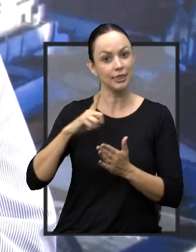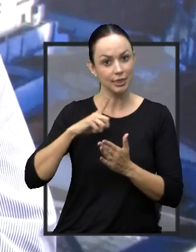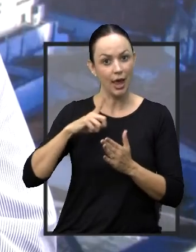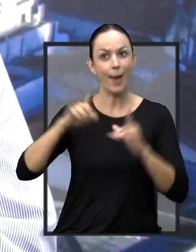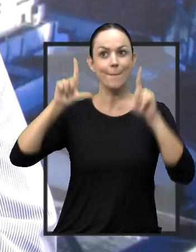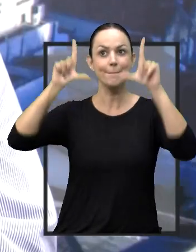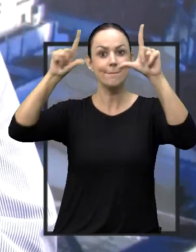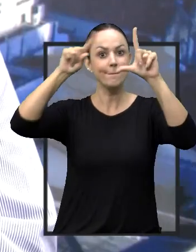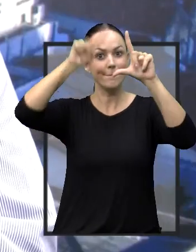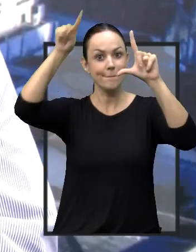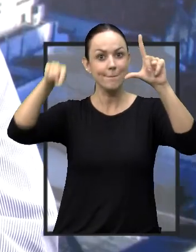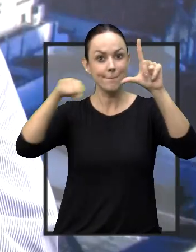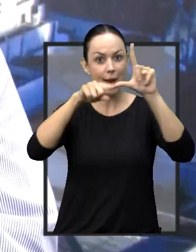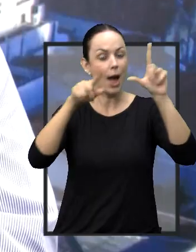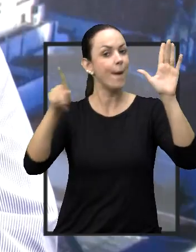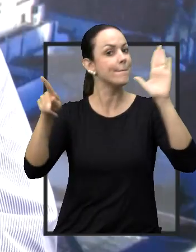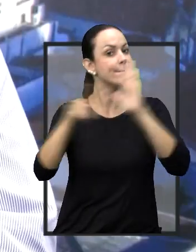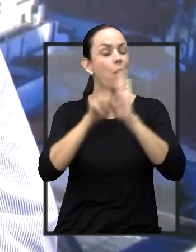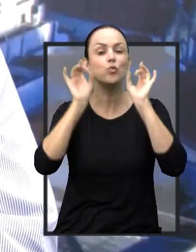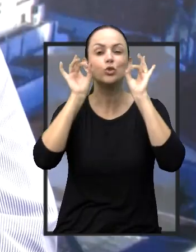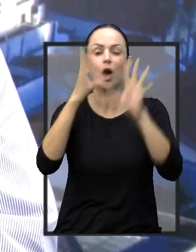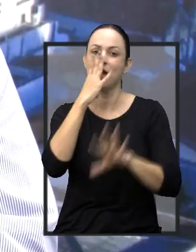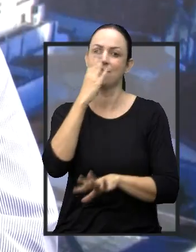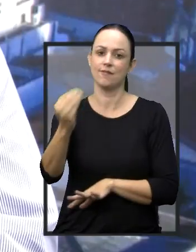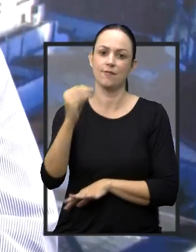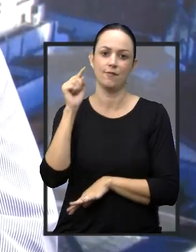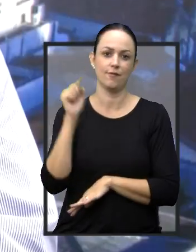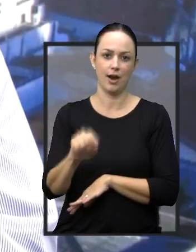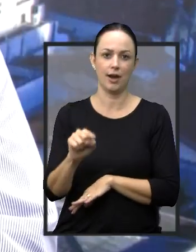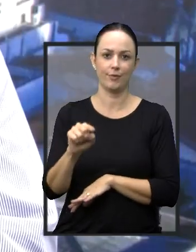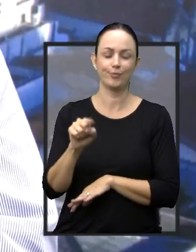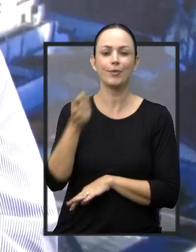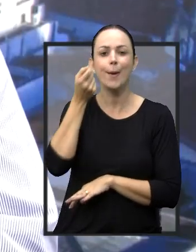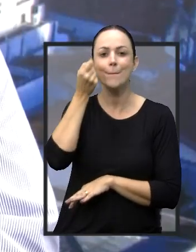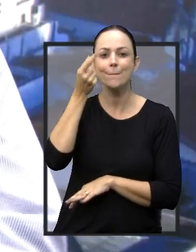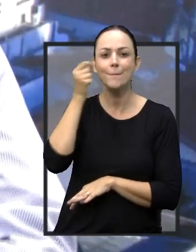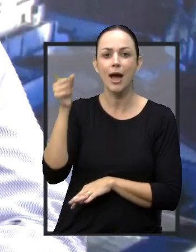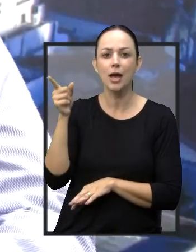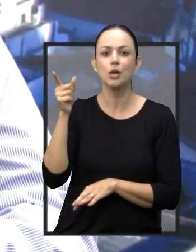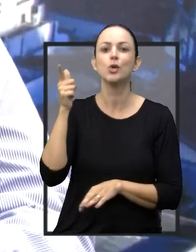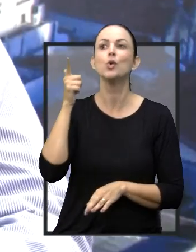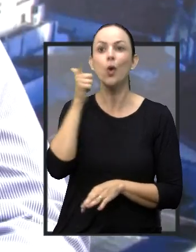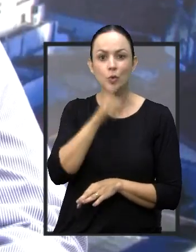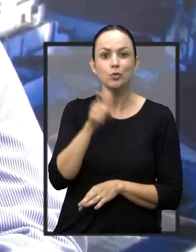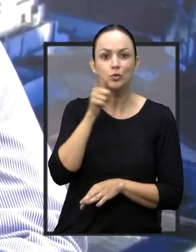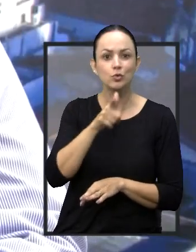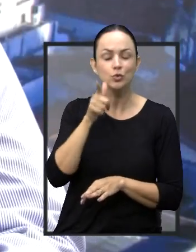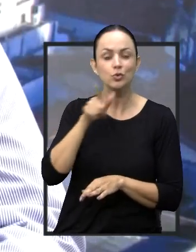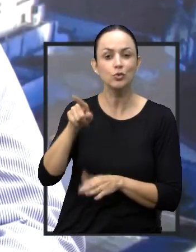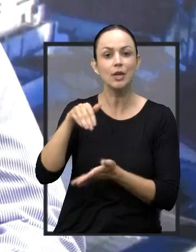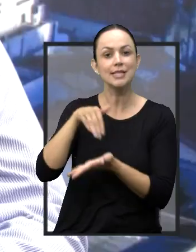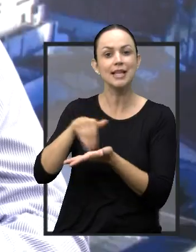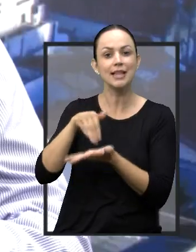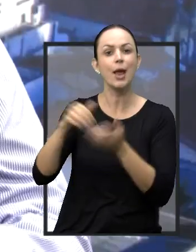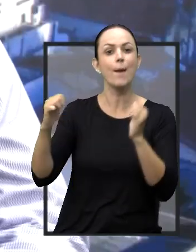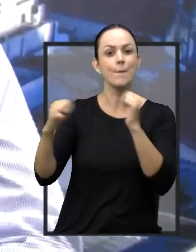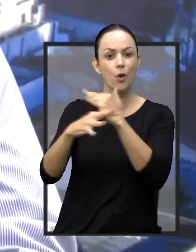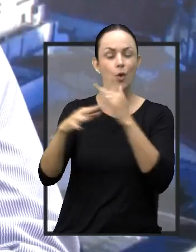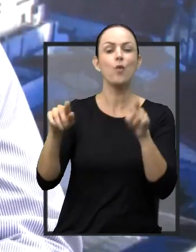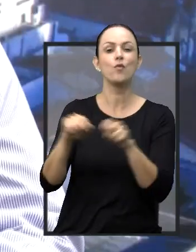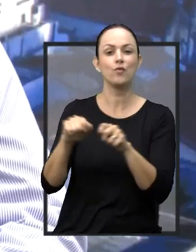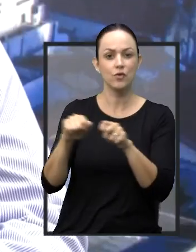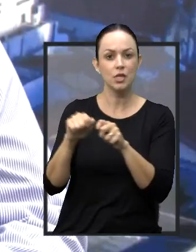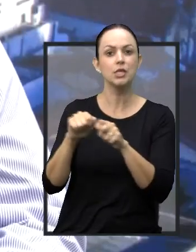exclusivo para vans, né? E aqui no Padua, me parece que nós conseguimos êxito, a Secretaria de Mobilidade Urbana fez